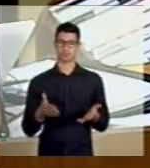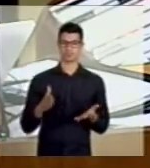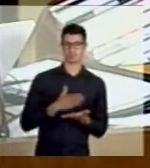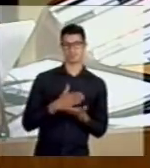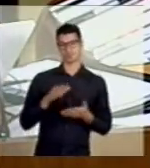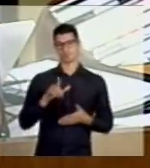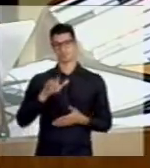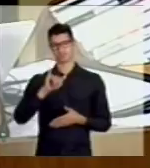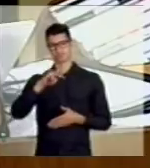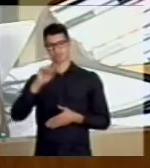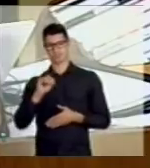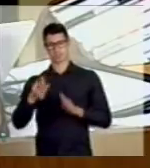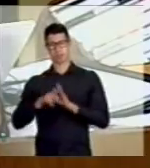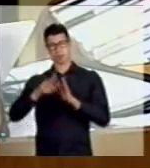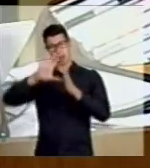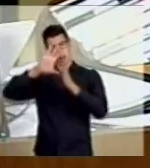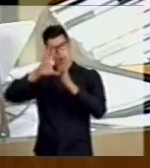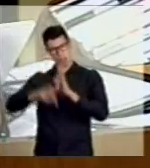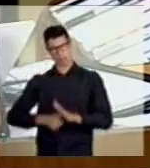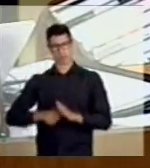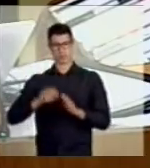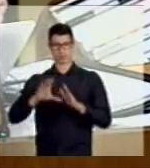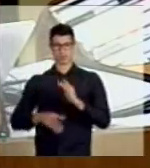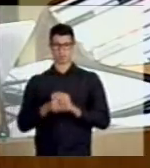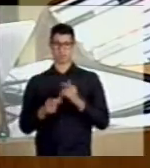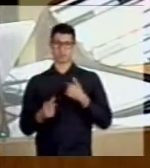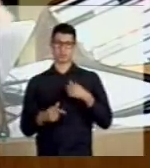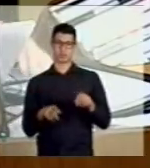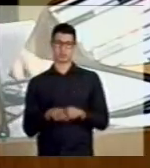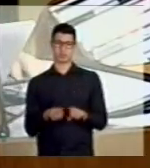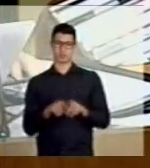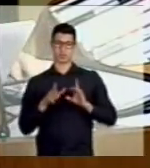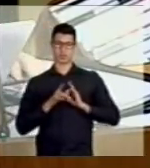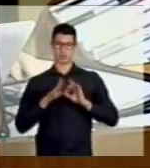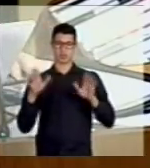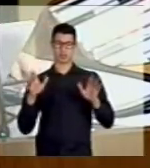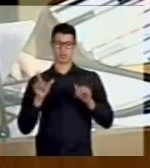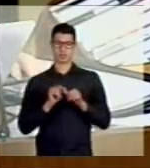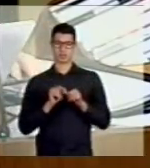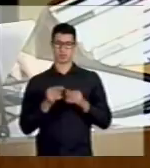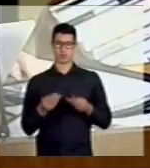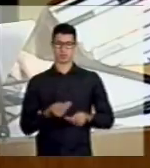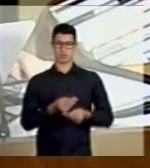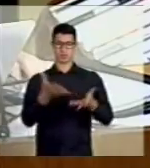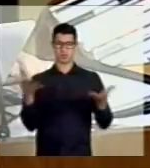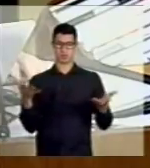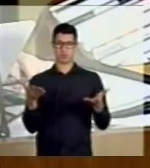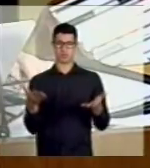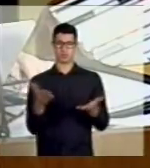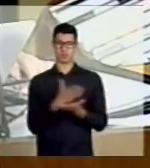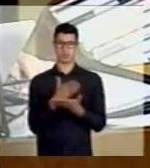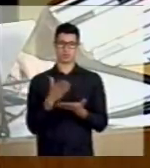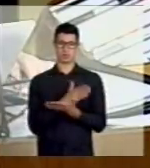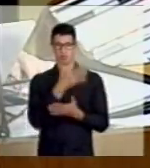uma lipoaspiração na ementa. Senhor presidente, eu também tomei liberdade de distribuir aos eminentes pares